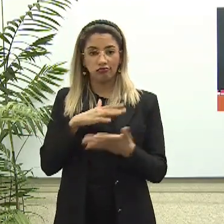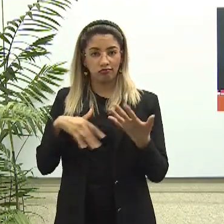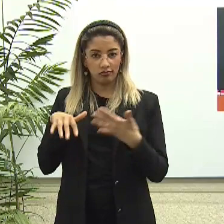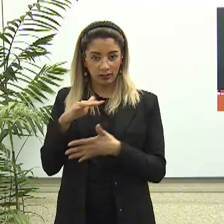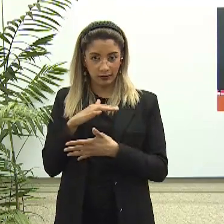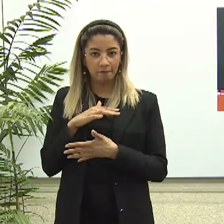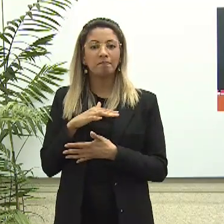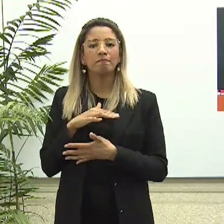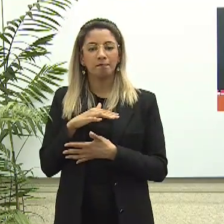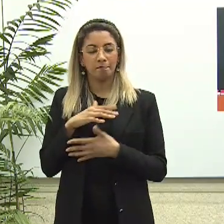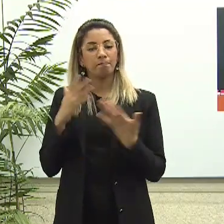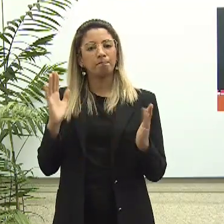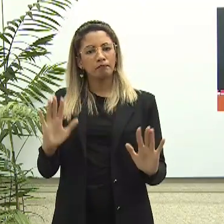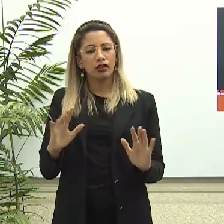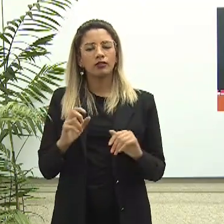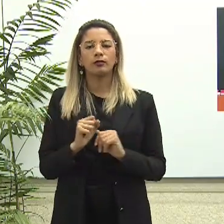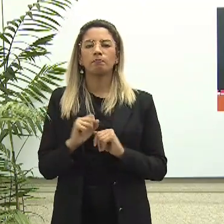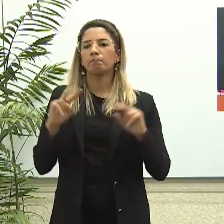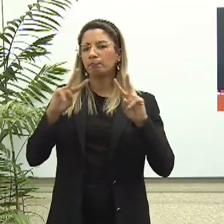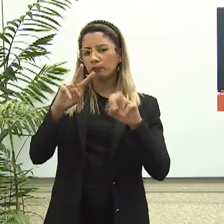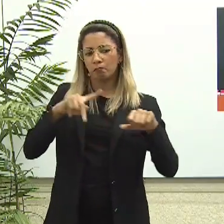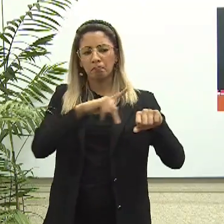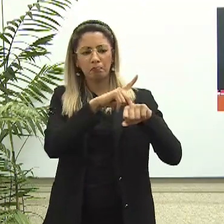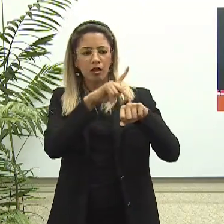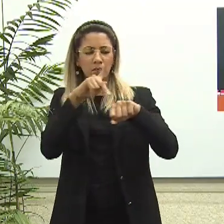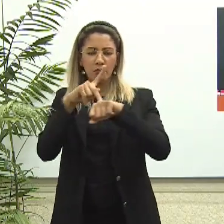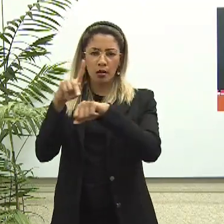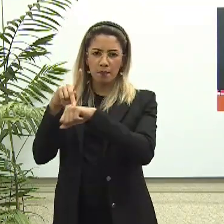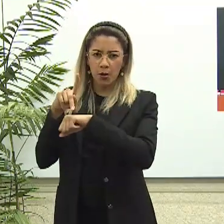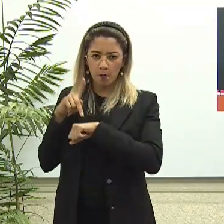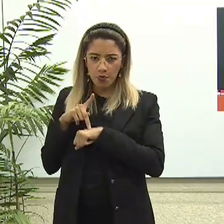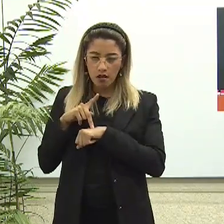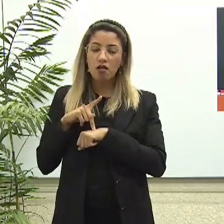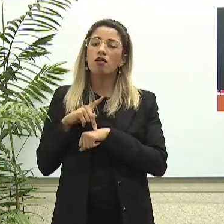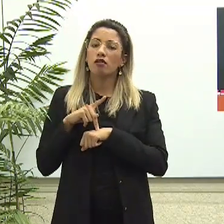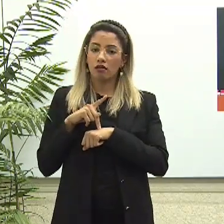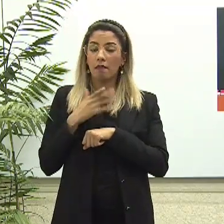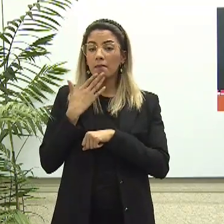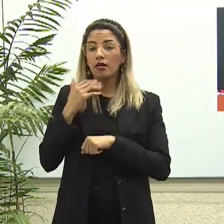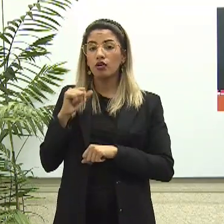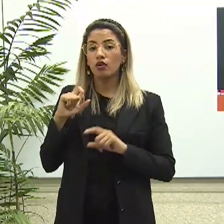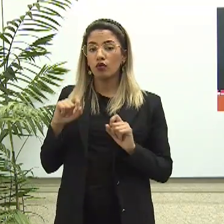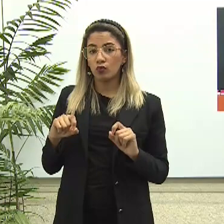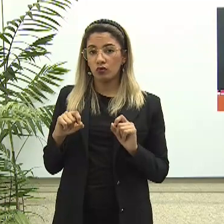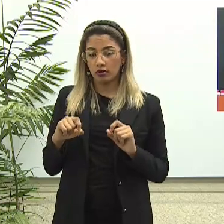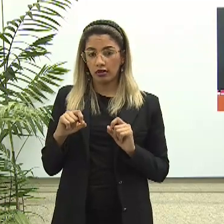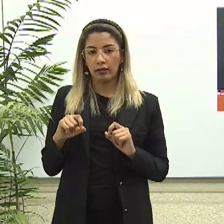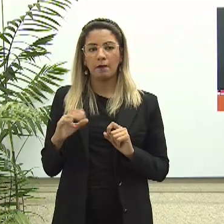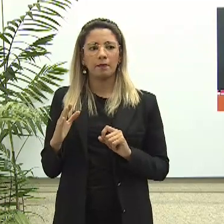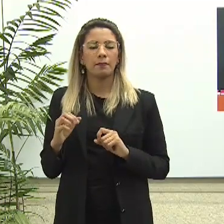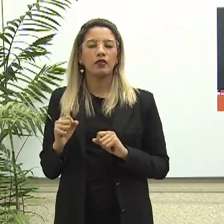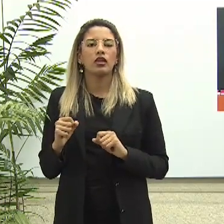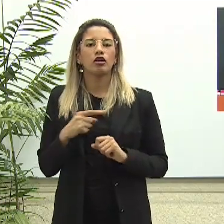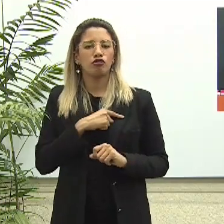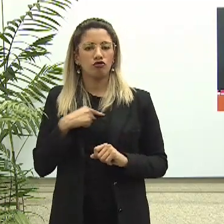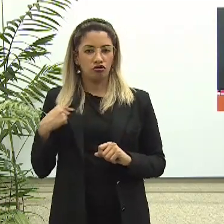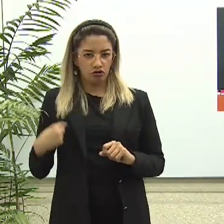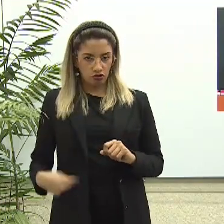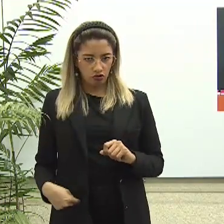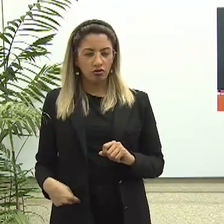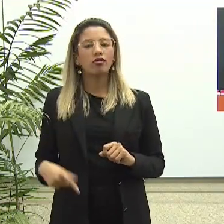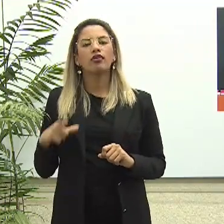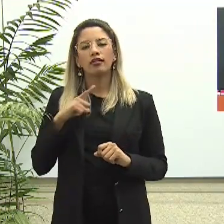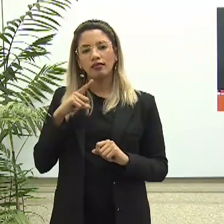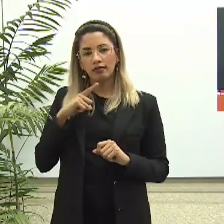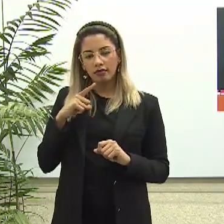tempo do ponto de vista desses países é muito mais vantajoso eh ainda que a China esteja fazendo transferência